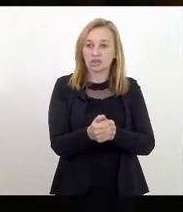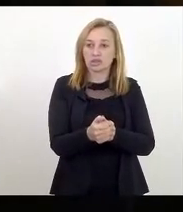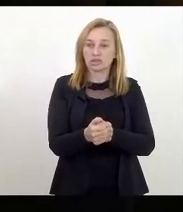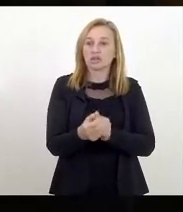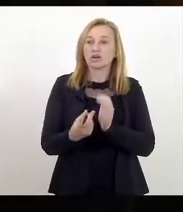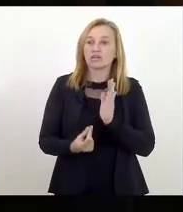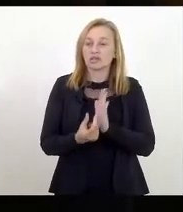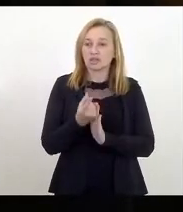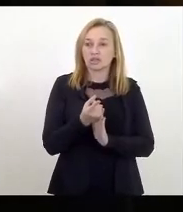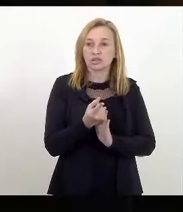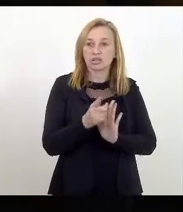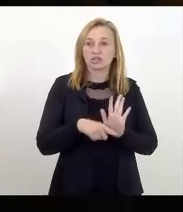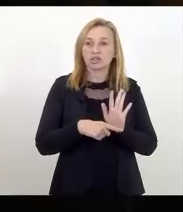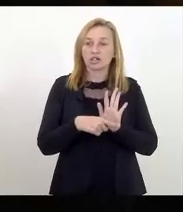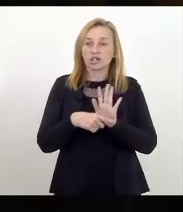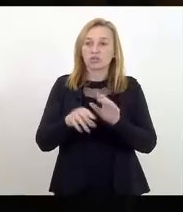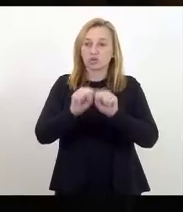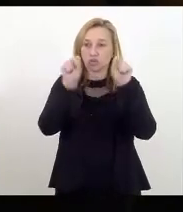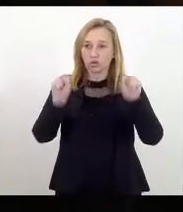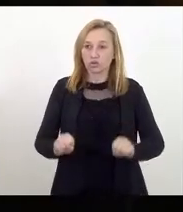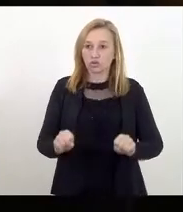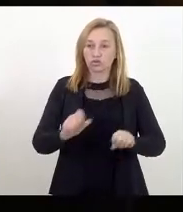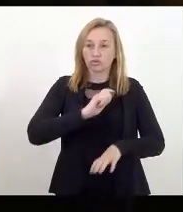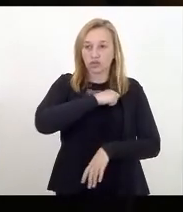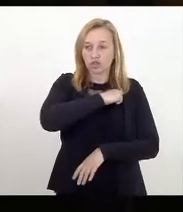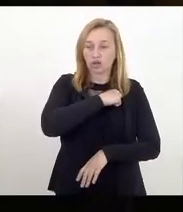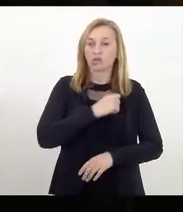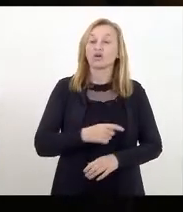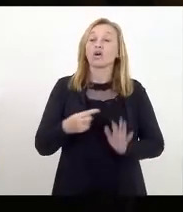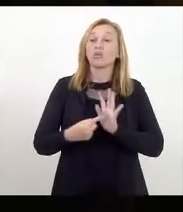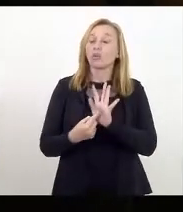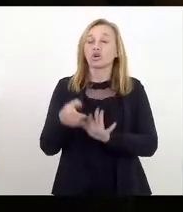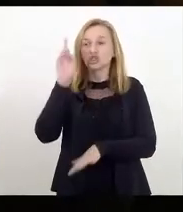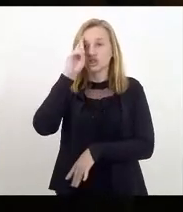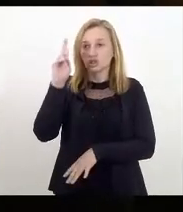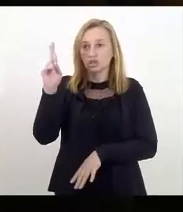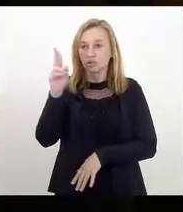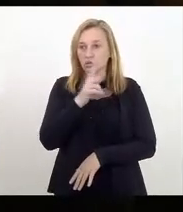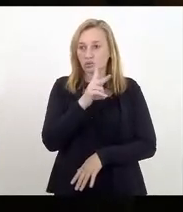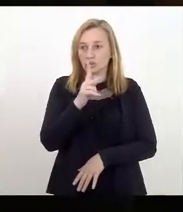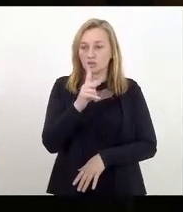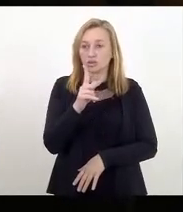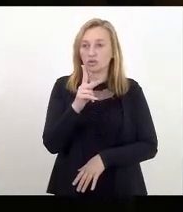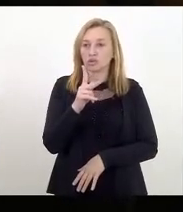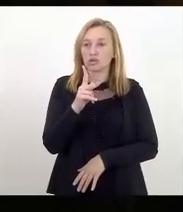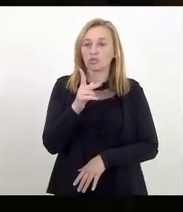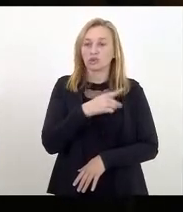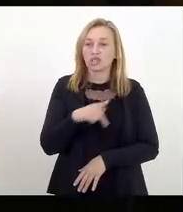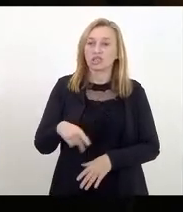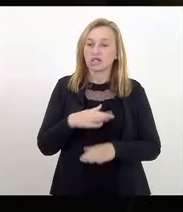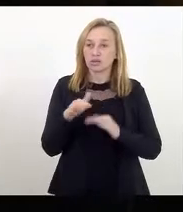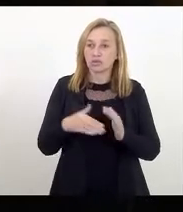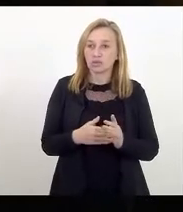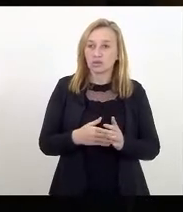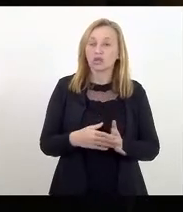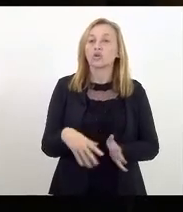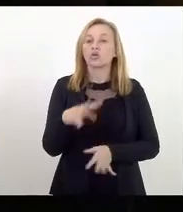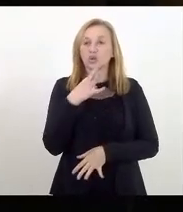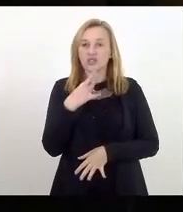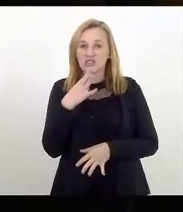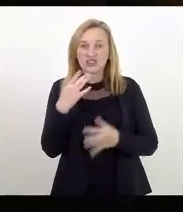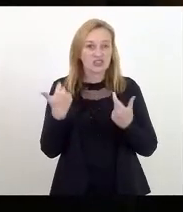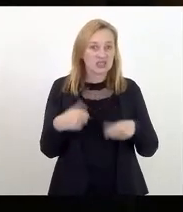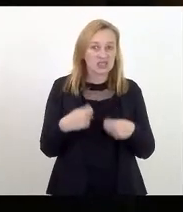Regime de Recuperação Fiscal. Isso demonstra, senhoras e senhores, a necessidade de se reconhecer